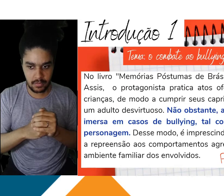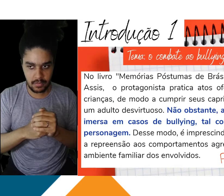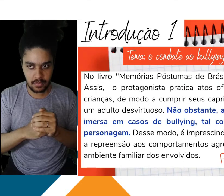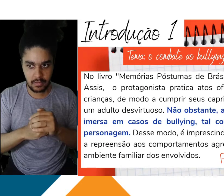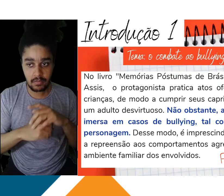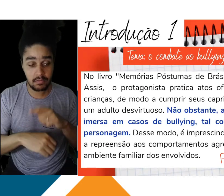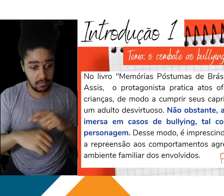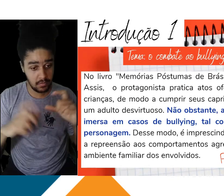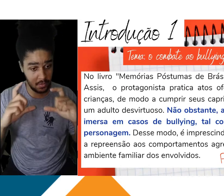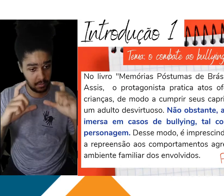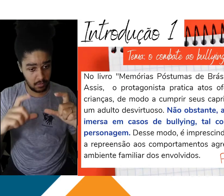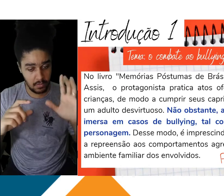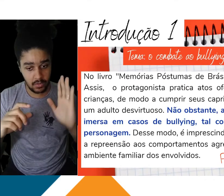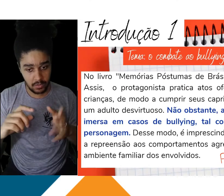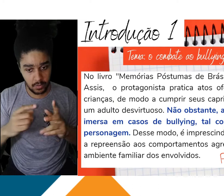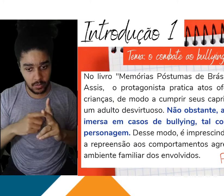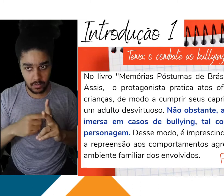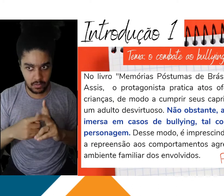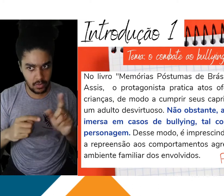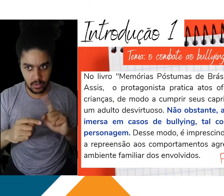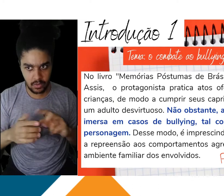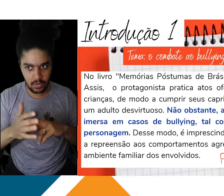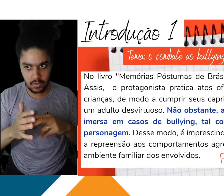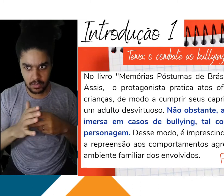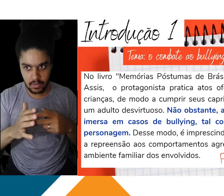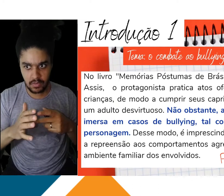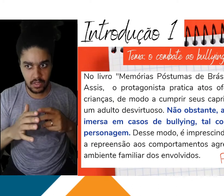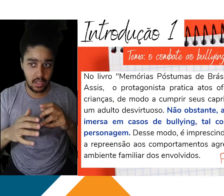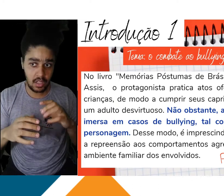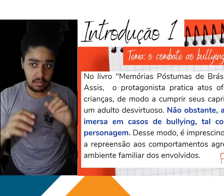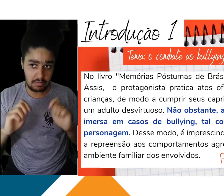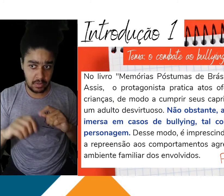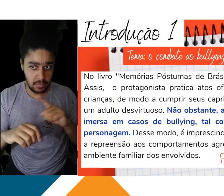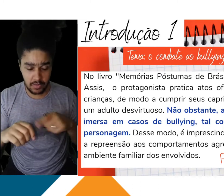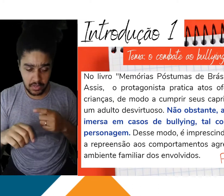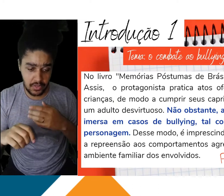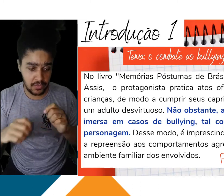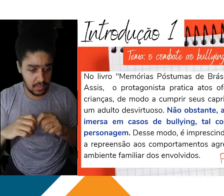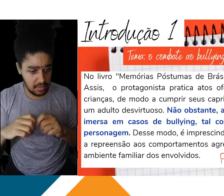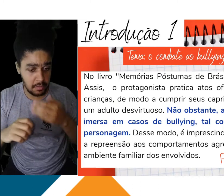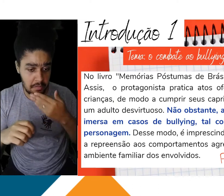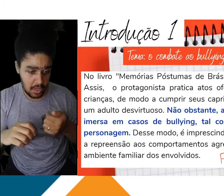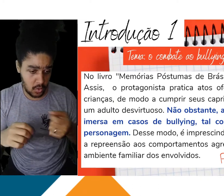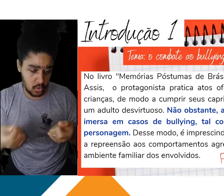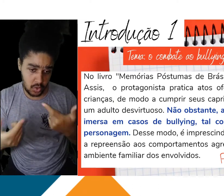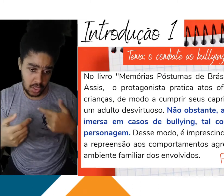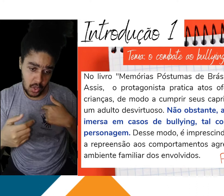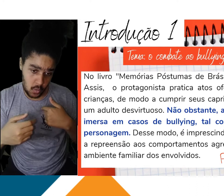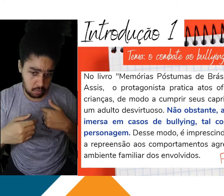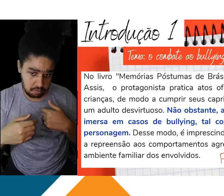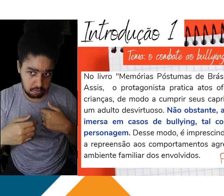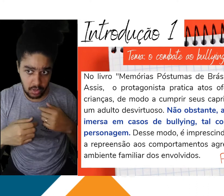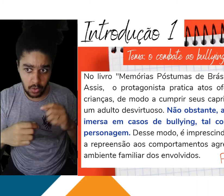familiar dos envolvidos. Parágrafo corrigido. Isso não significa que se você fez diferente, pode ser que você inclusive tenha feito muito melhor,